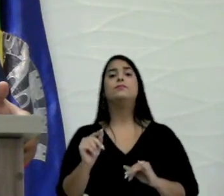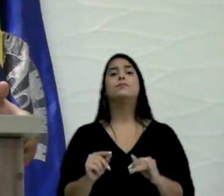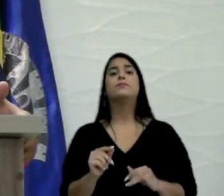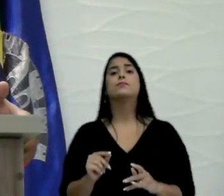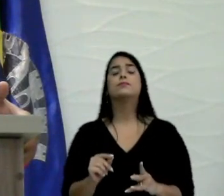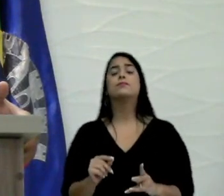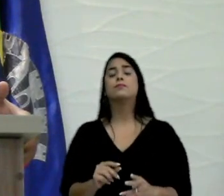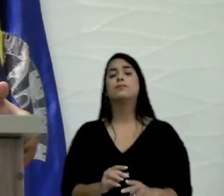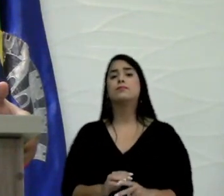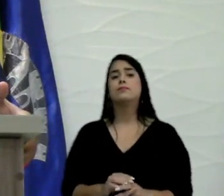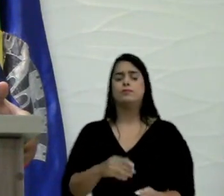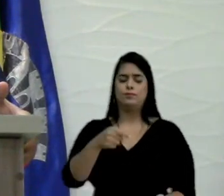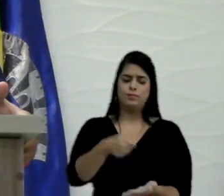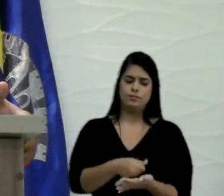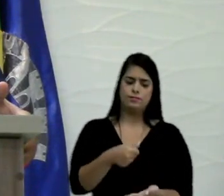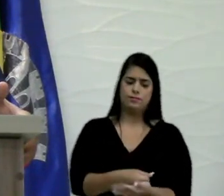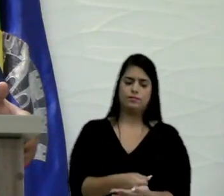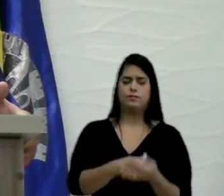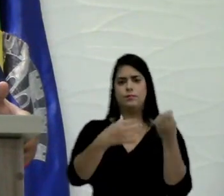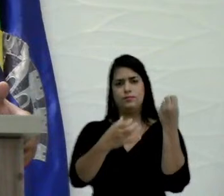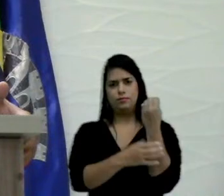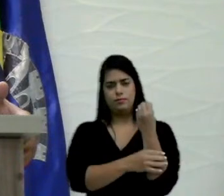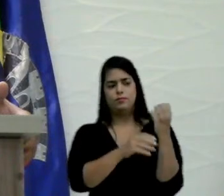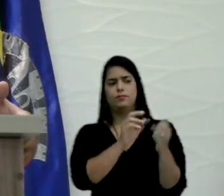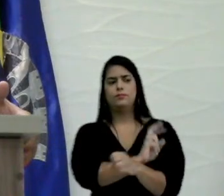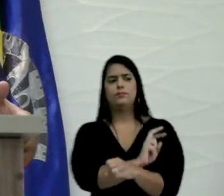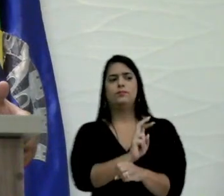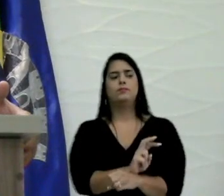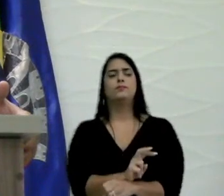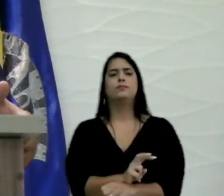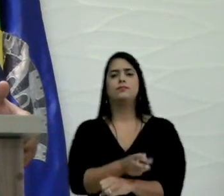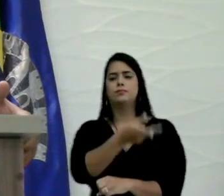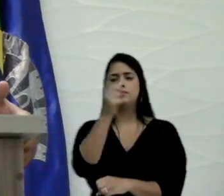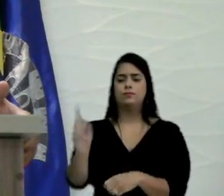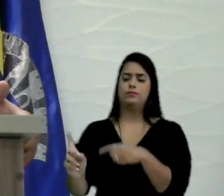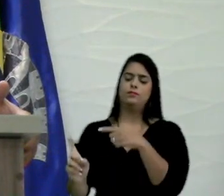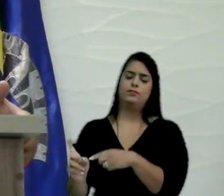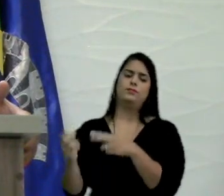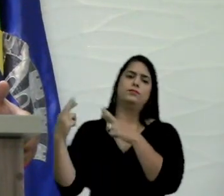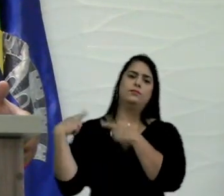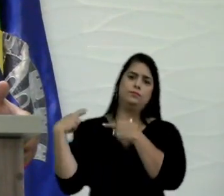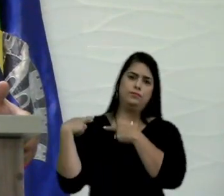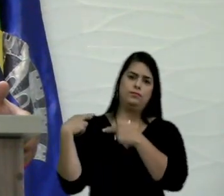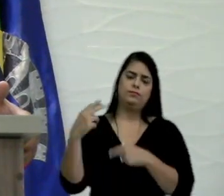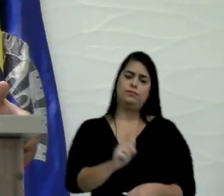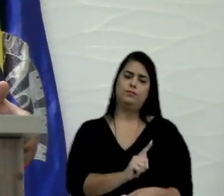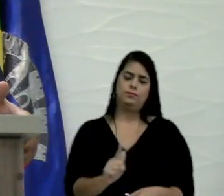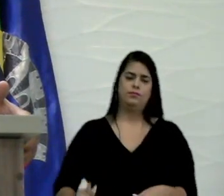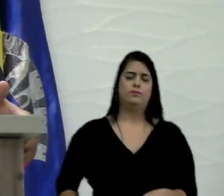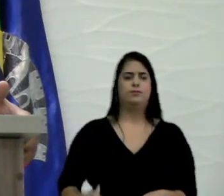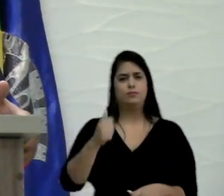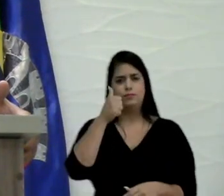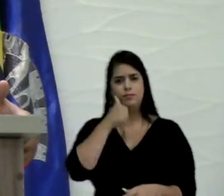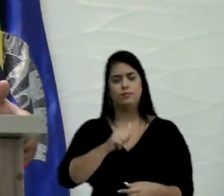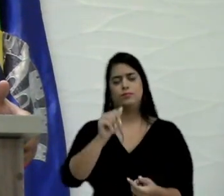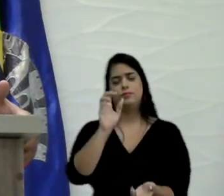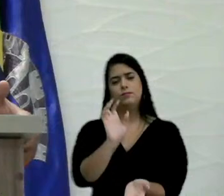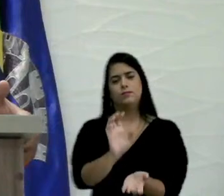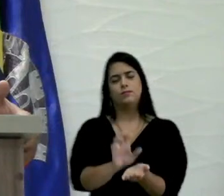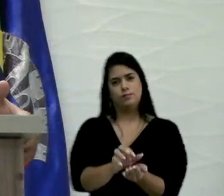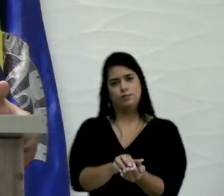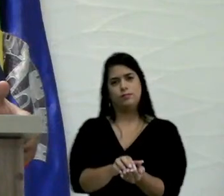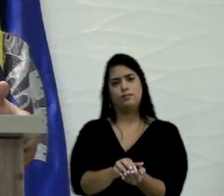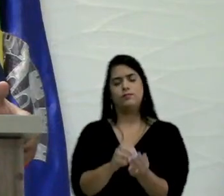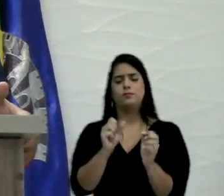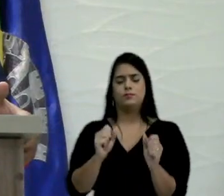correta cobrar segurança a quem de fato tem obrigação de fazer segurança que é a Governadora do estado de Pernambuco que possa de fato